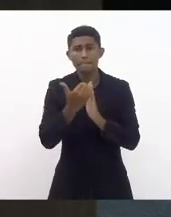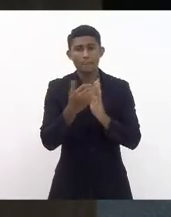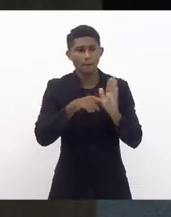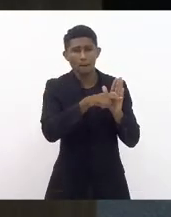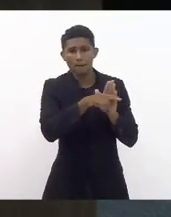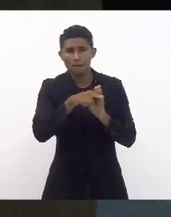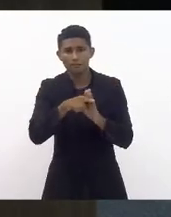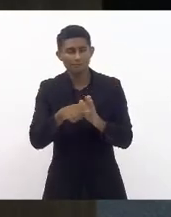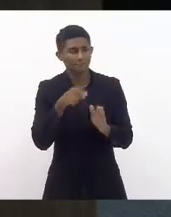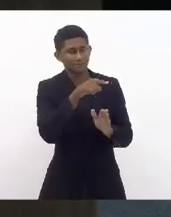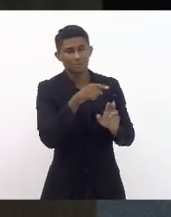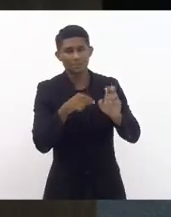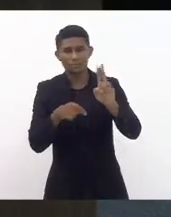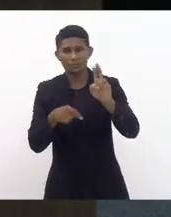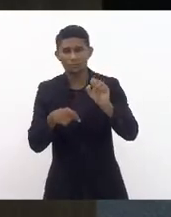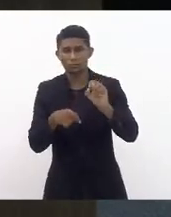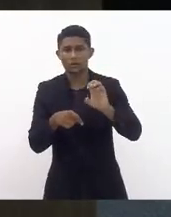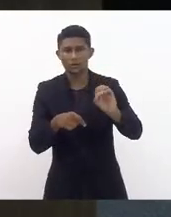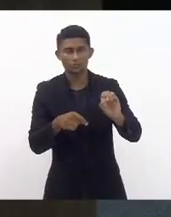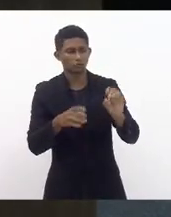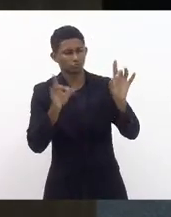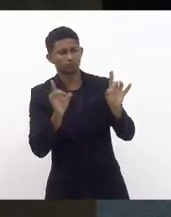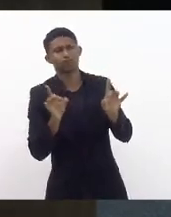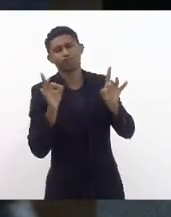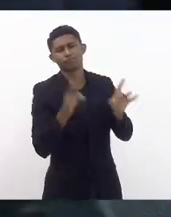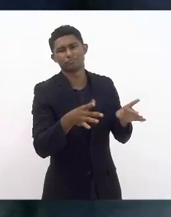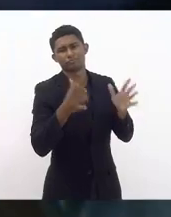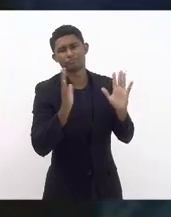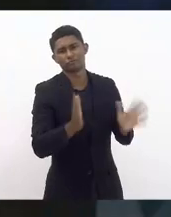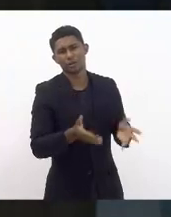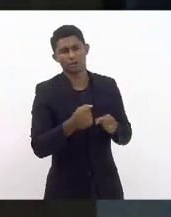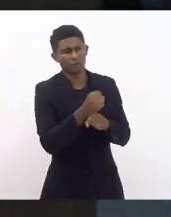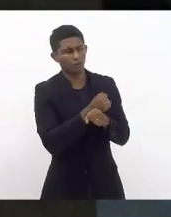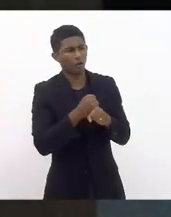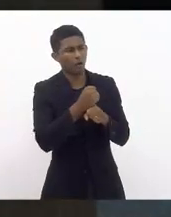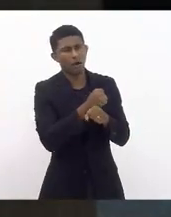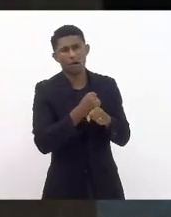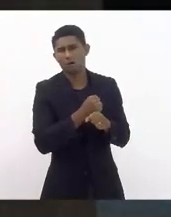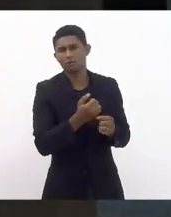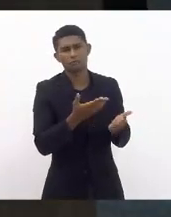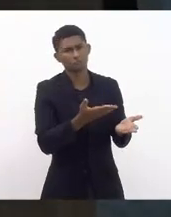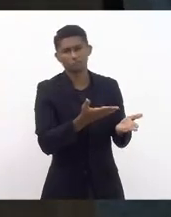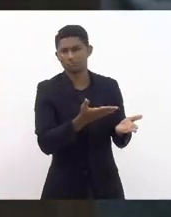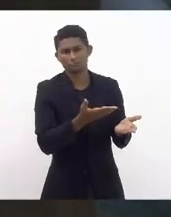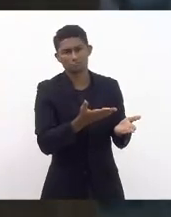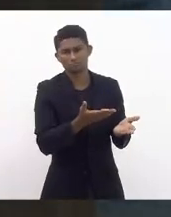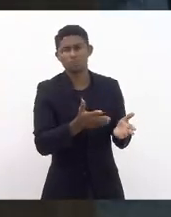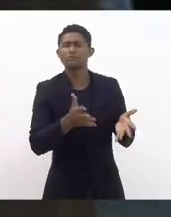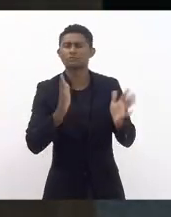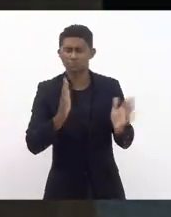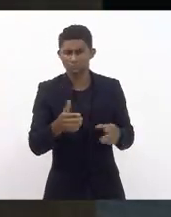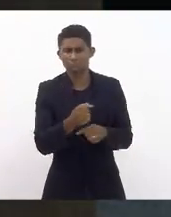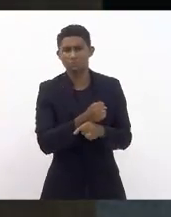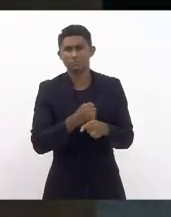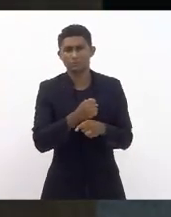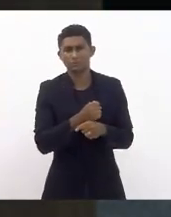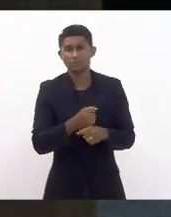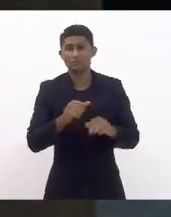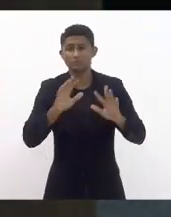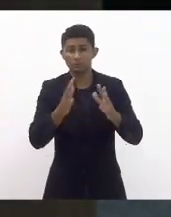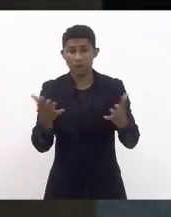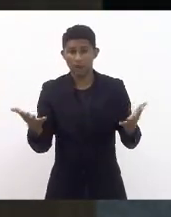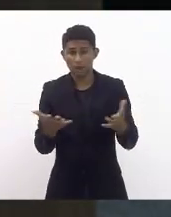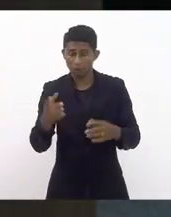UESO foi abandonada. Infelizmente, durante muitos anos, a UESO foi completamente abandonada. Mas,